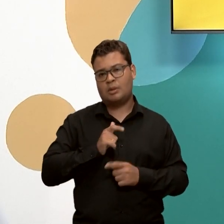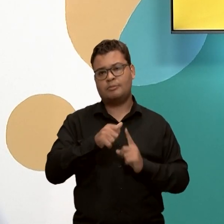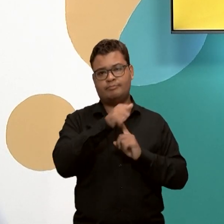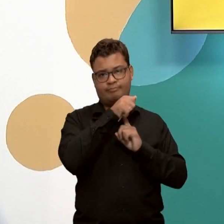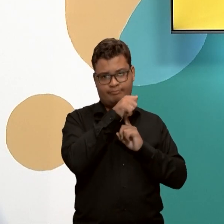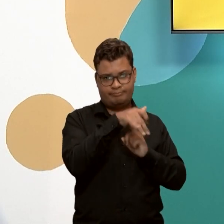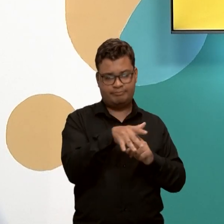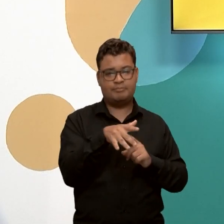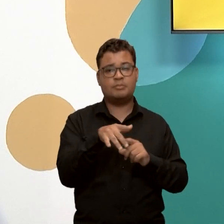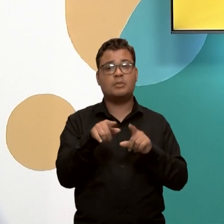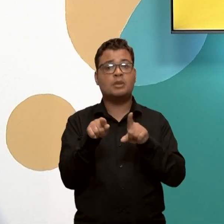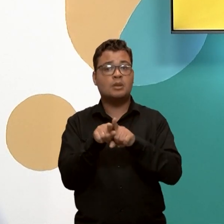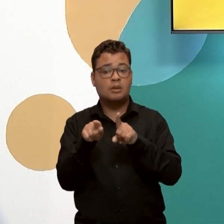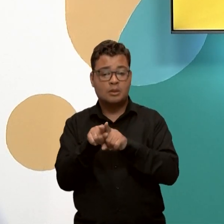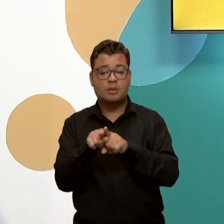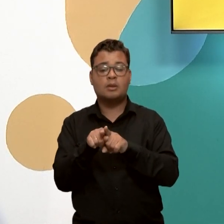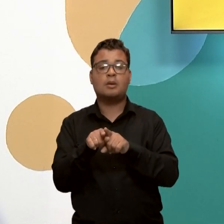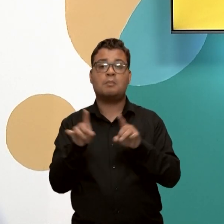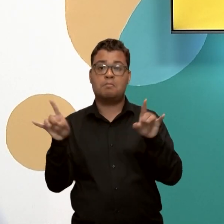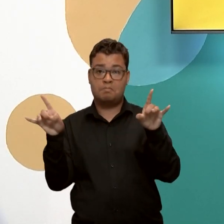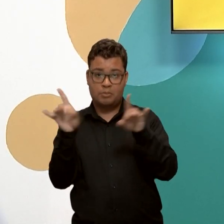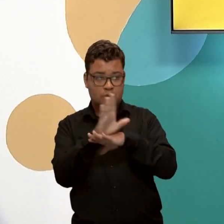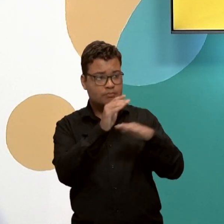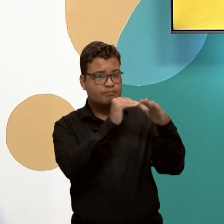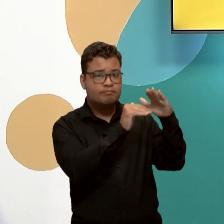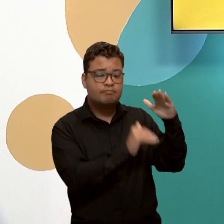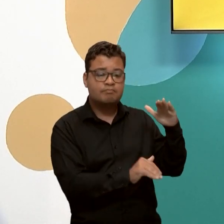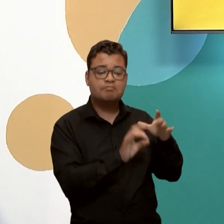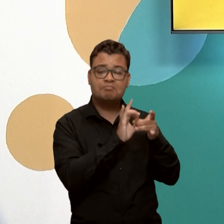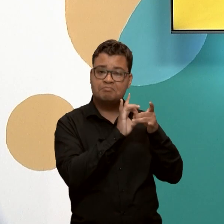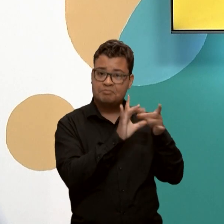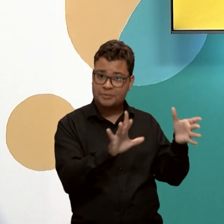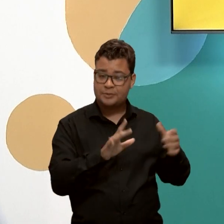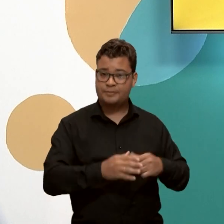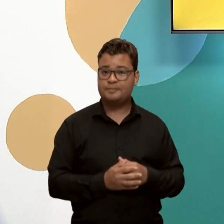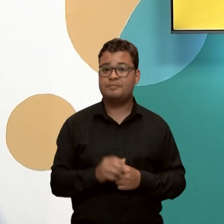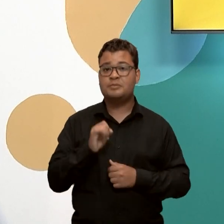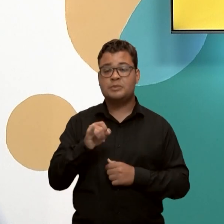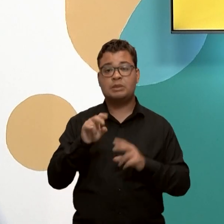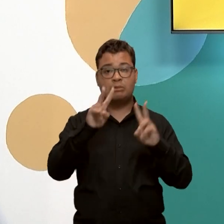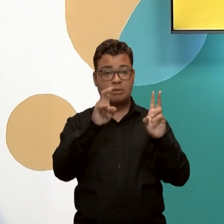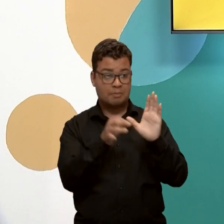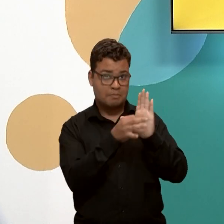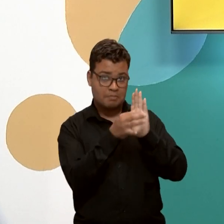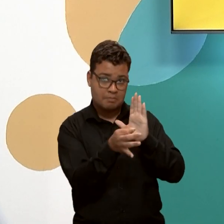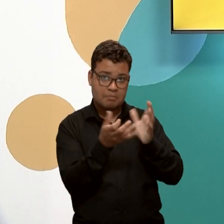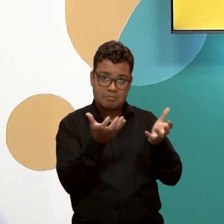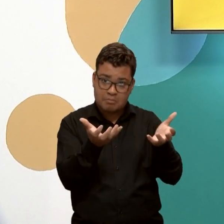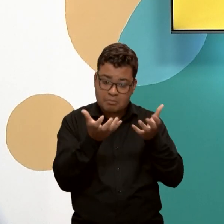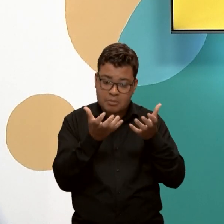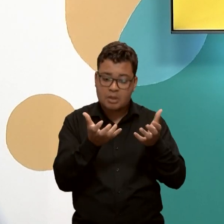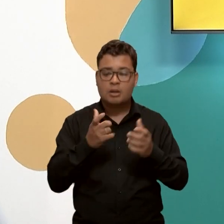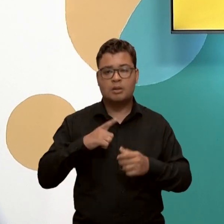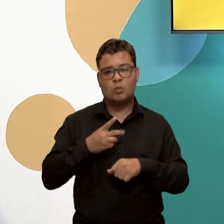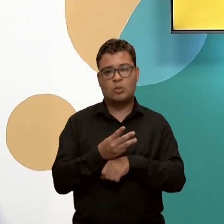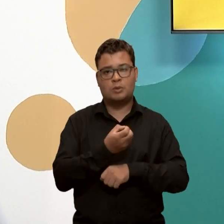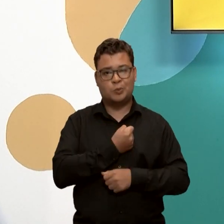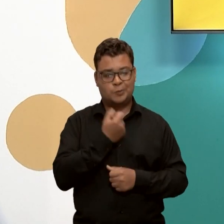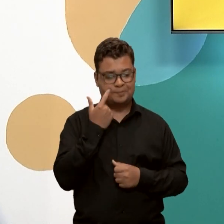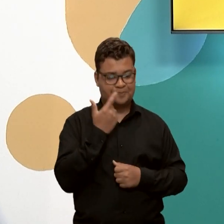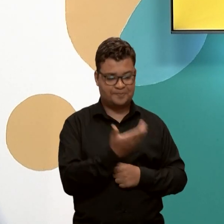ficam disponíveis todos os nossos episódios. Se quiser sugerir alguma pauta, entre em contato pelo WhatsApp. O número vai aparecer aqui na